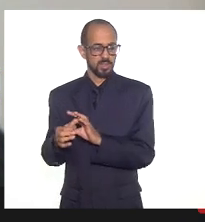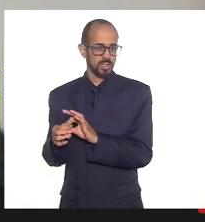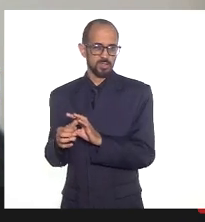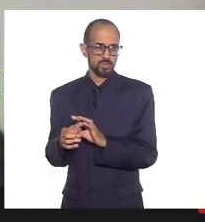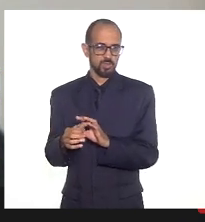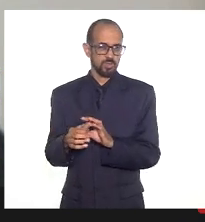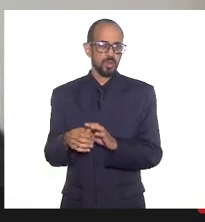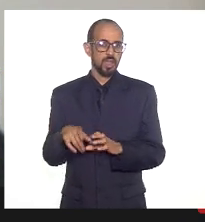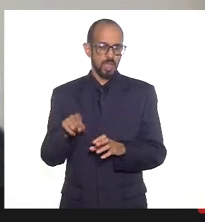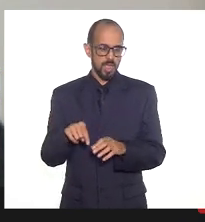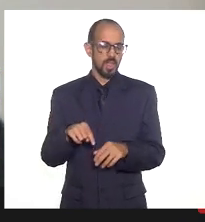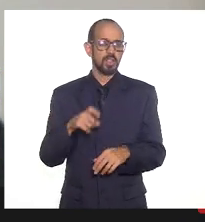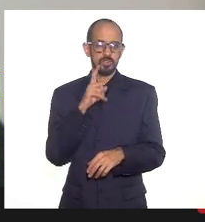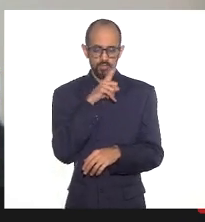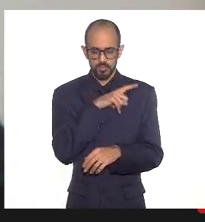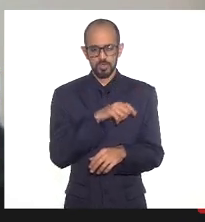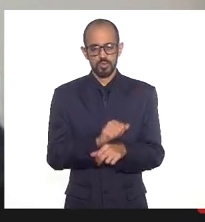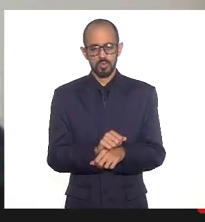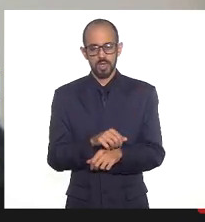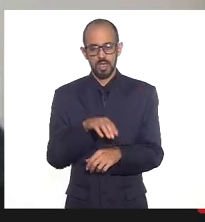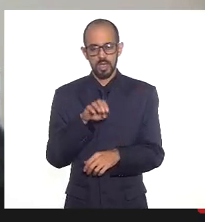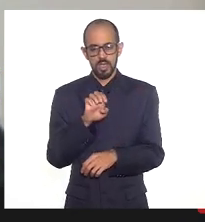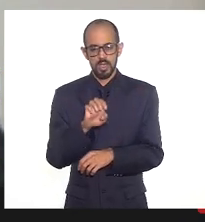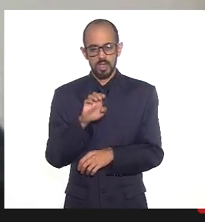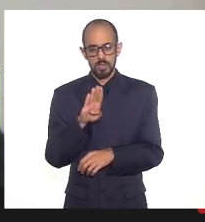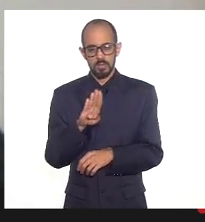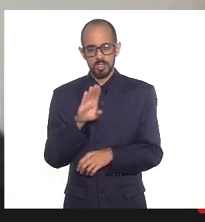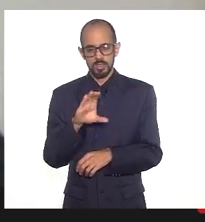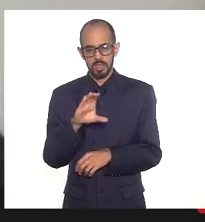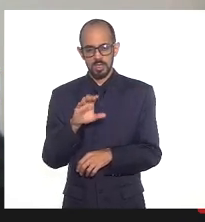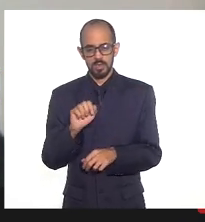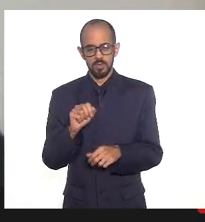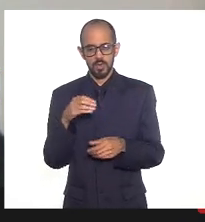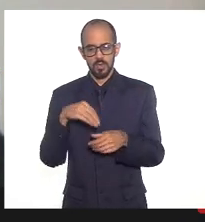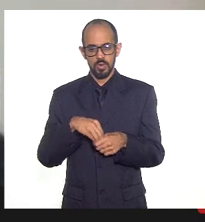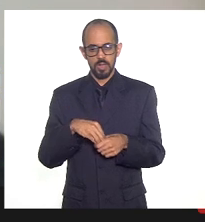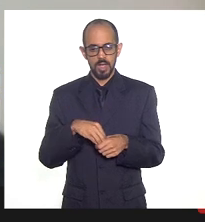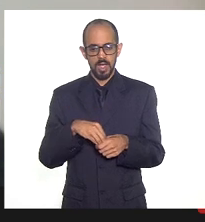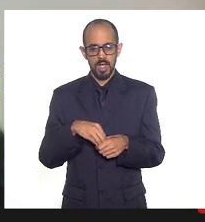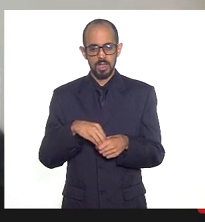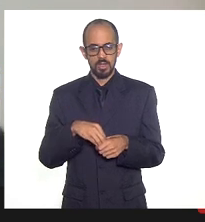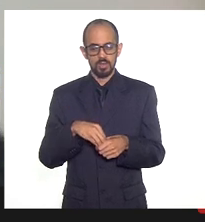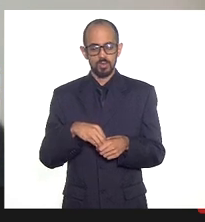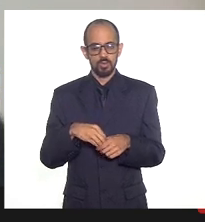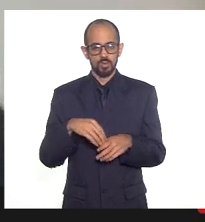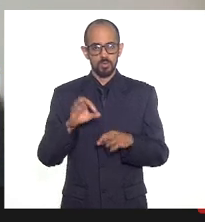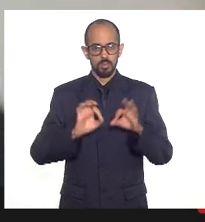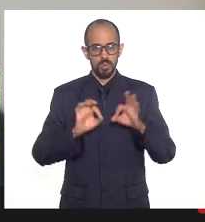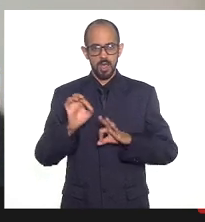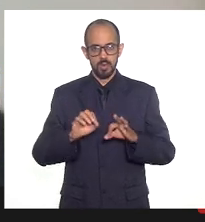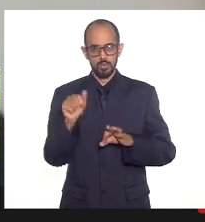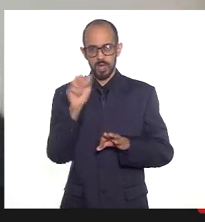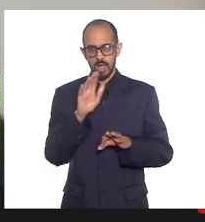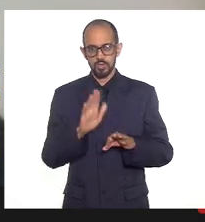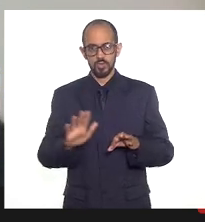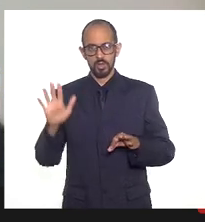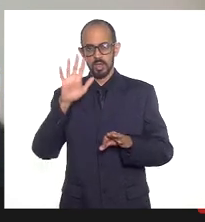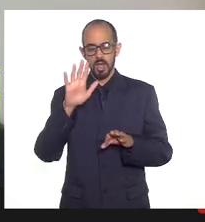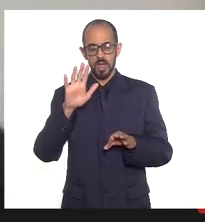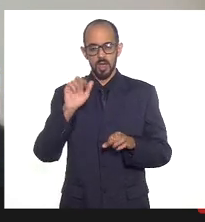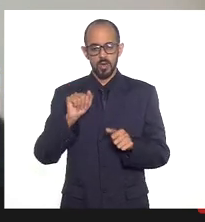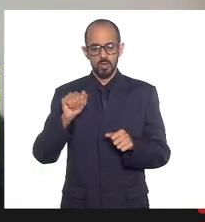muito precária, muito complicada. A EBC foi incluída no Plano Nacional, né, de desestatização, e o ministro